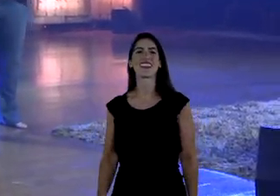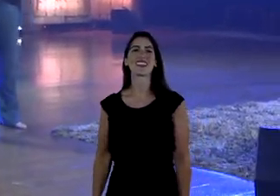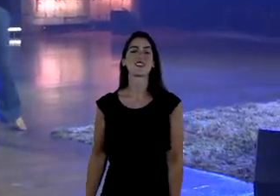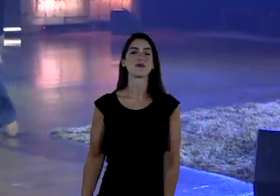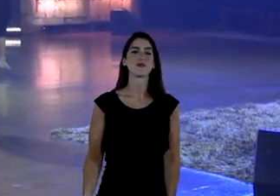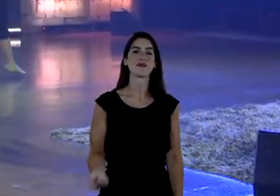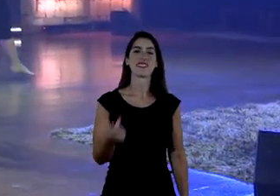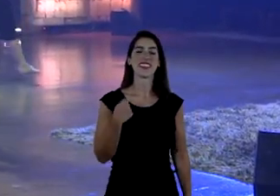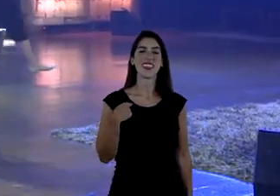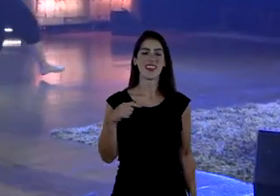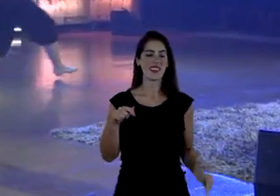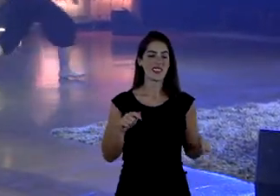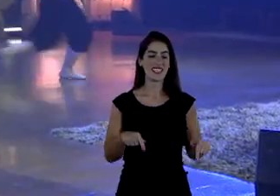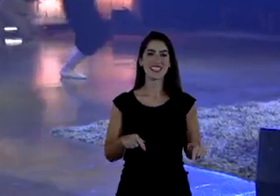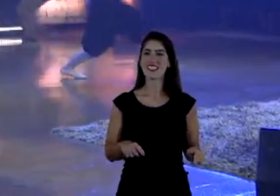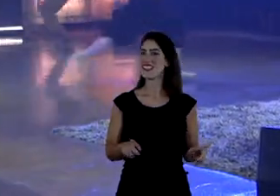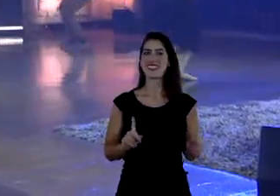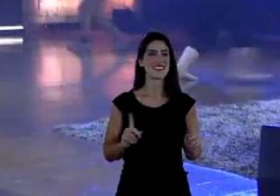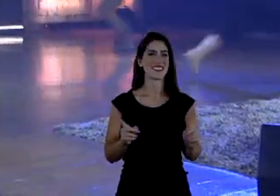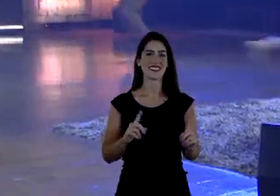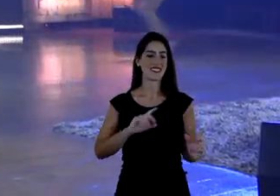irei.